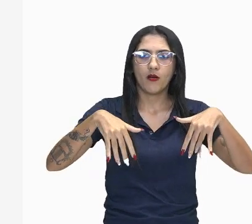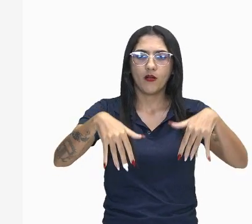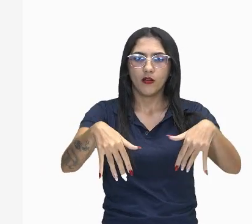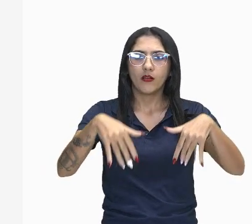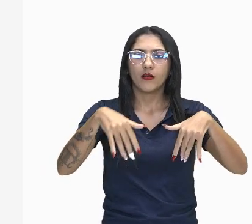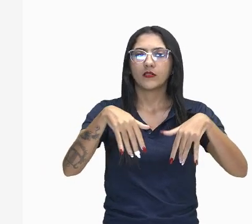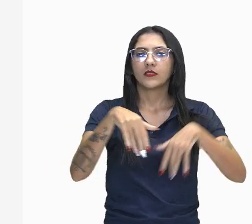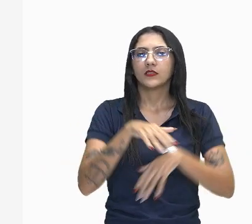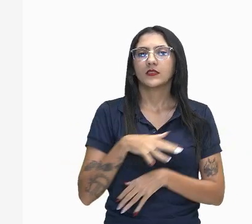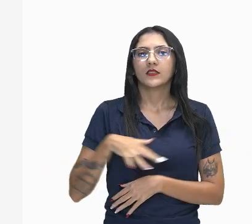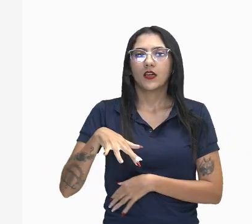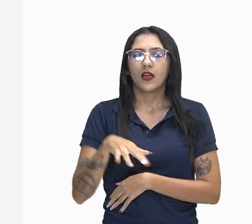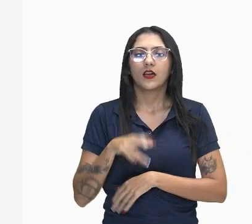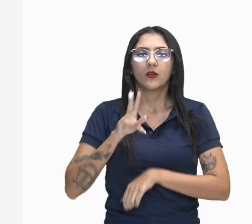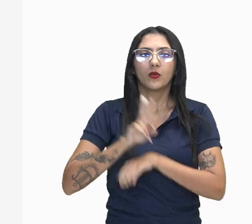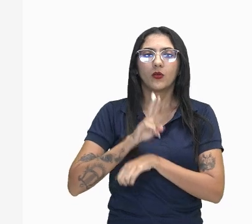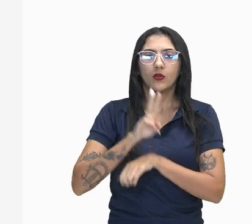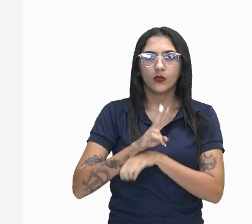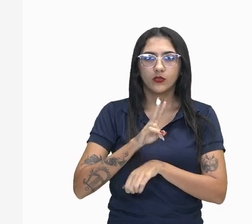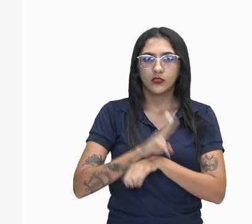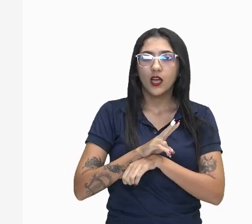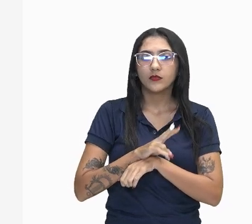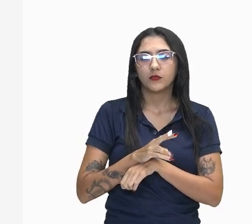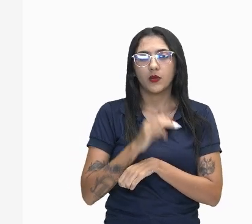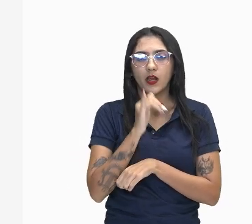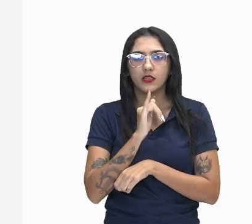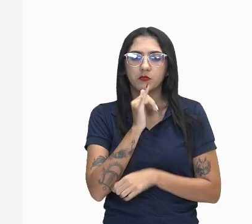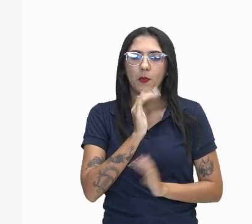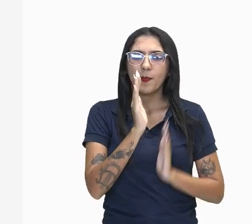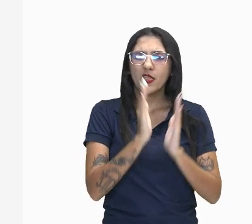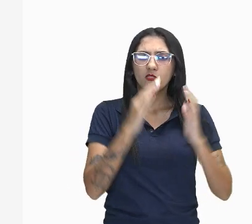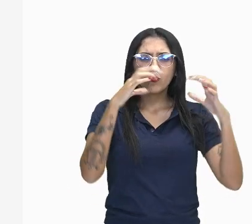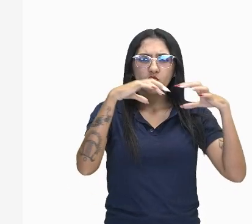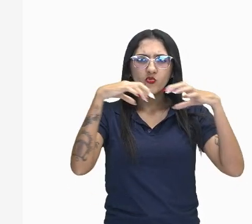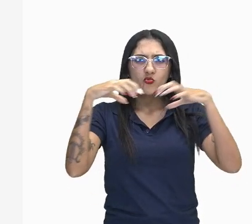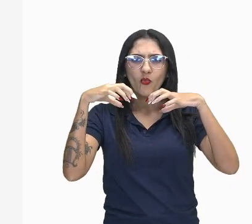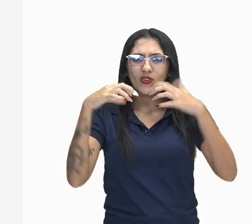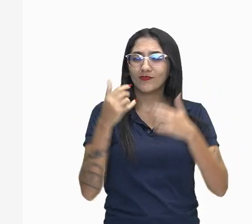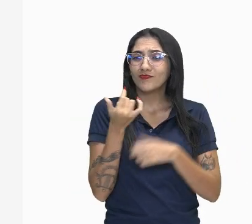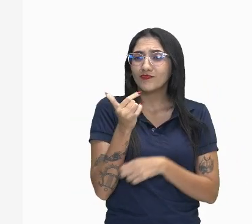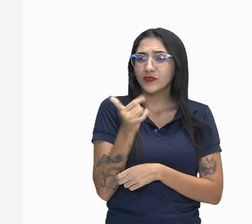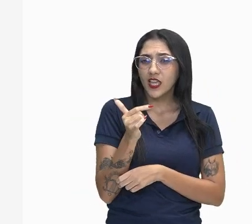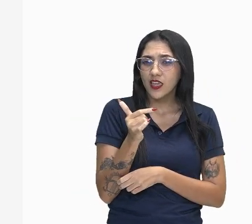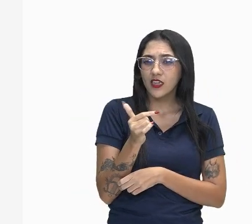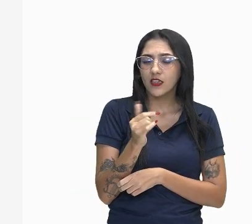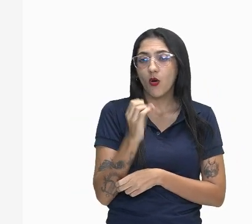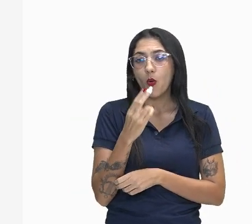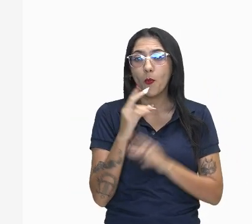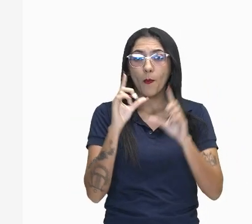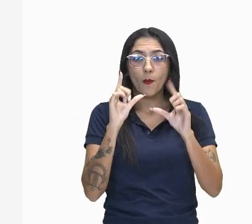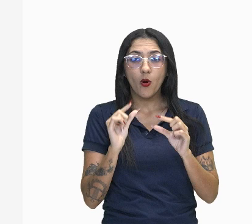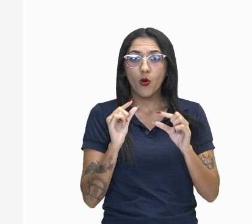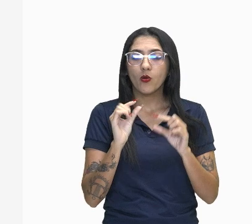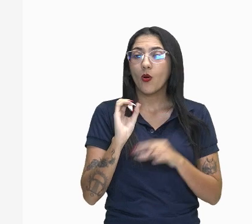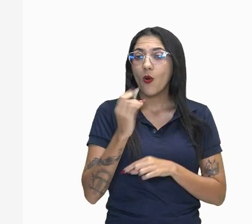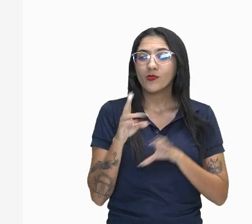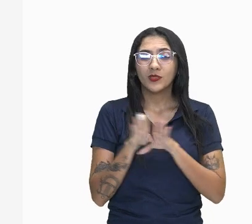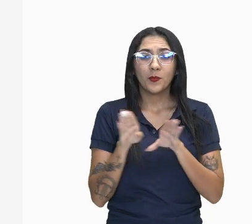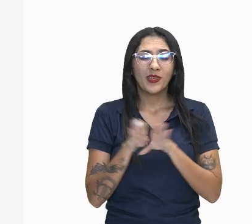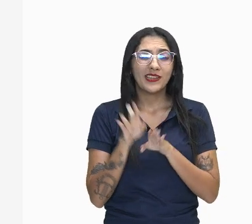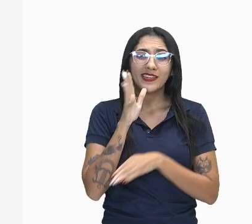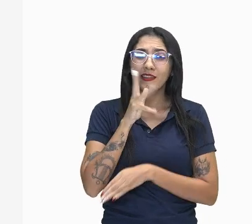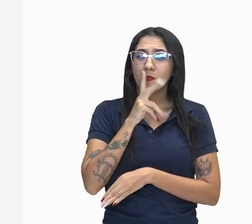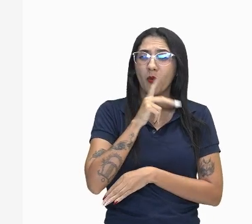né, ali em áreas com pouca chuva, ou até mesmo quando ocorrem estiagens